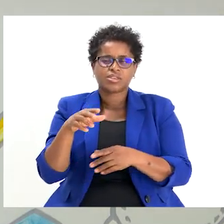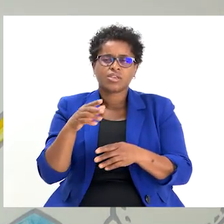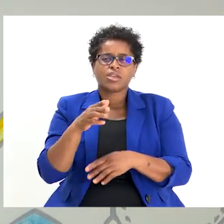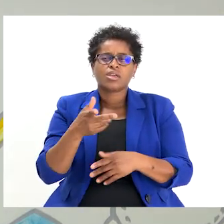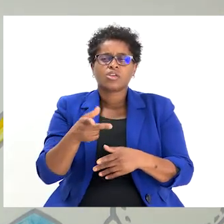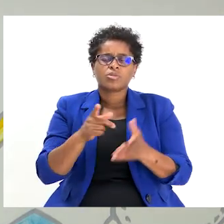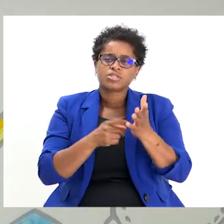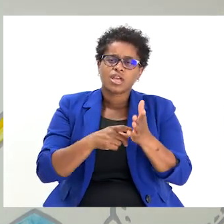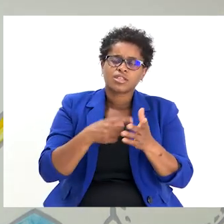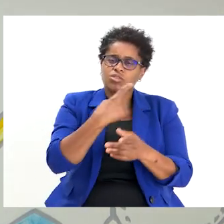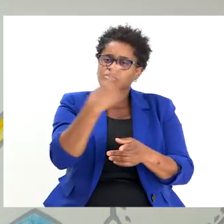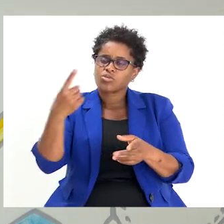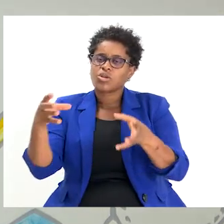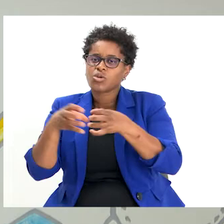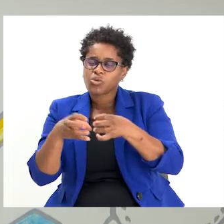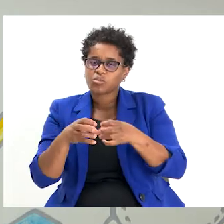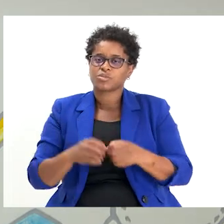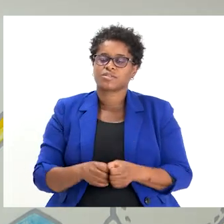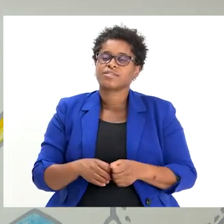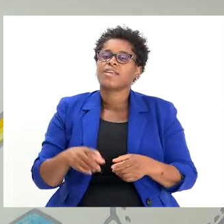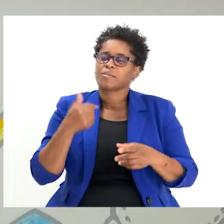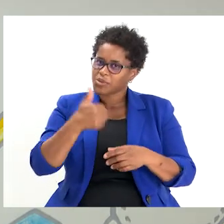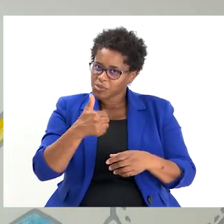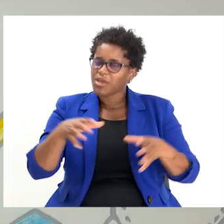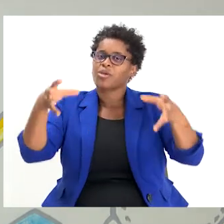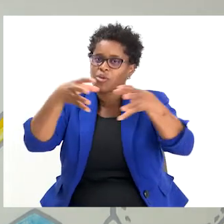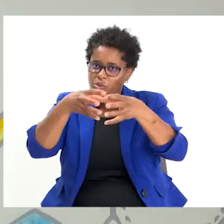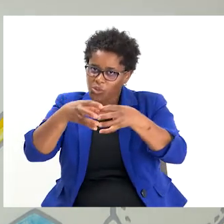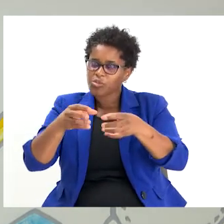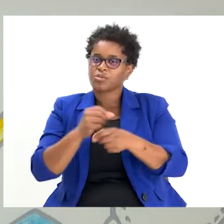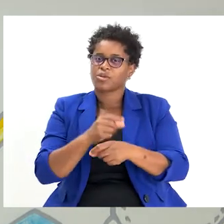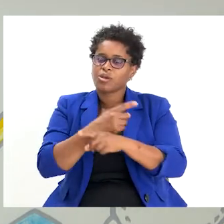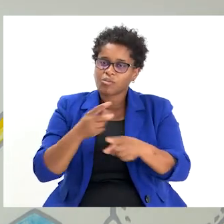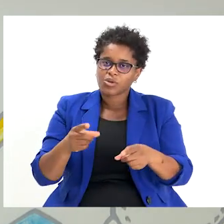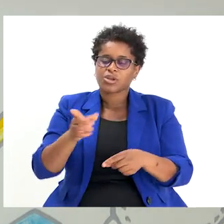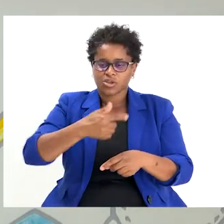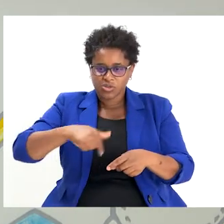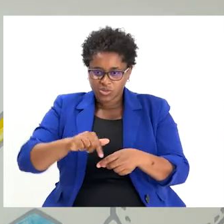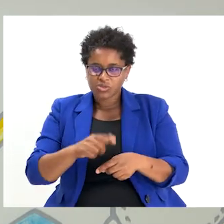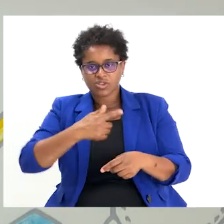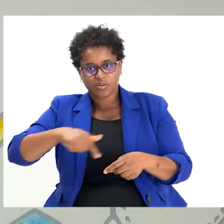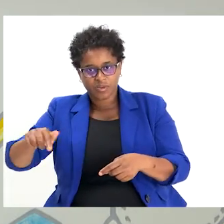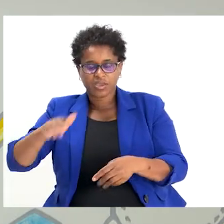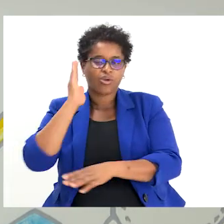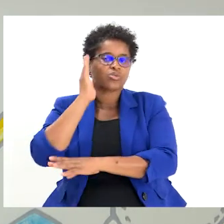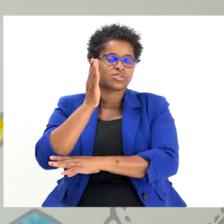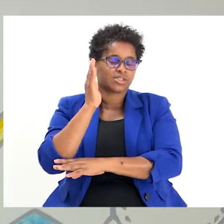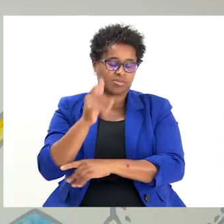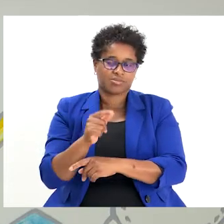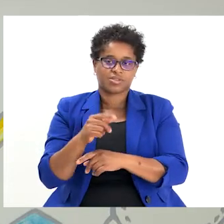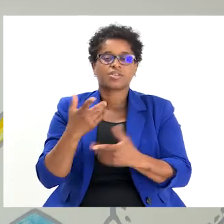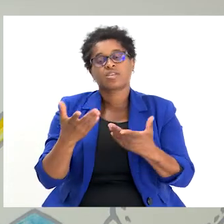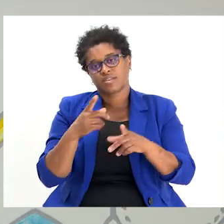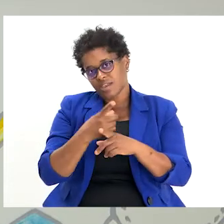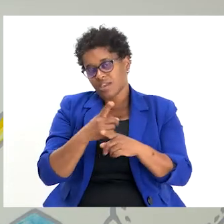coletiva? Muito bem, coletiva, porque nós só vamos ao cinema pelo fato de nós estarmos numa